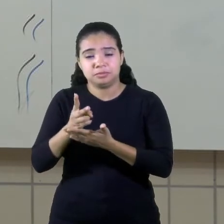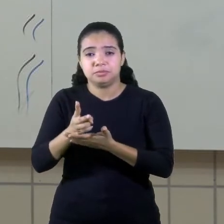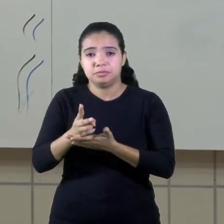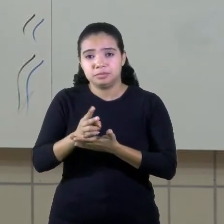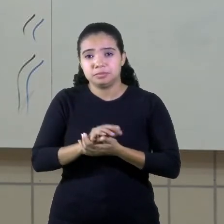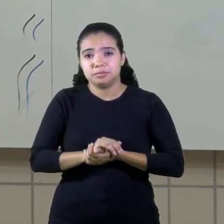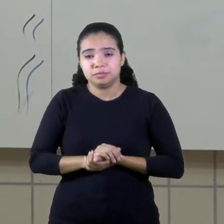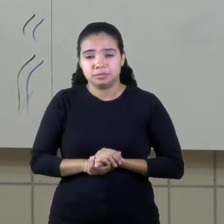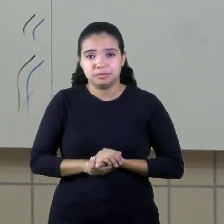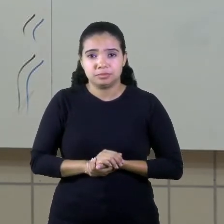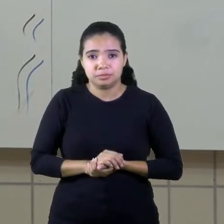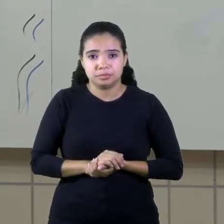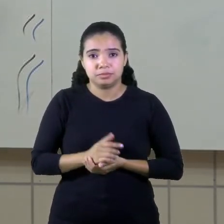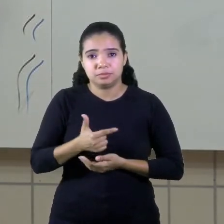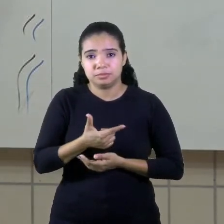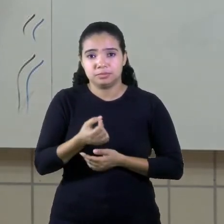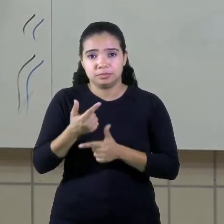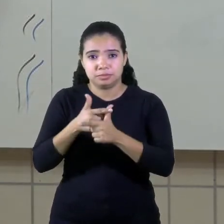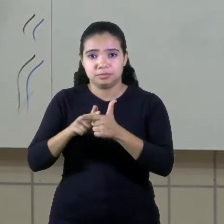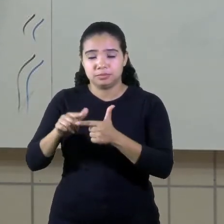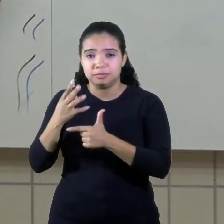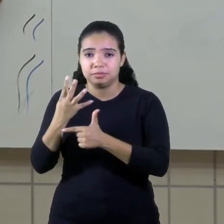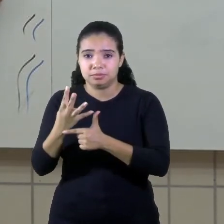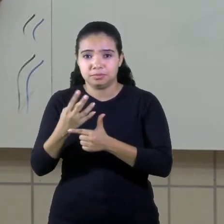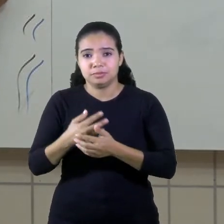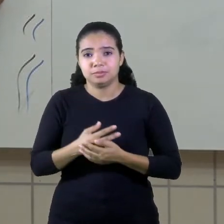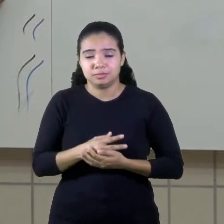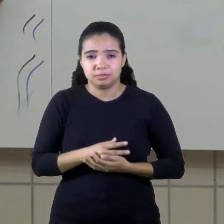coisa que 20 dividido por 4,